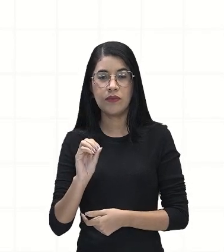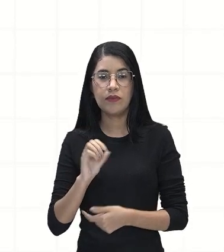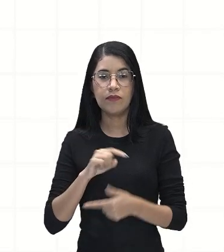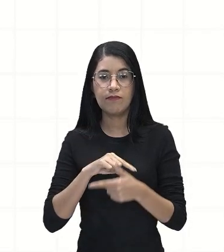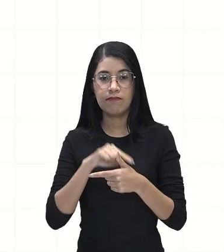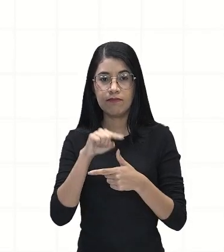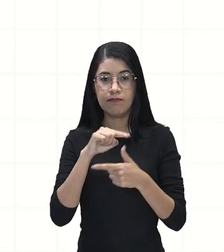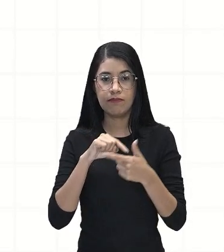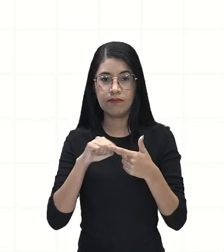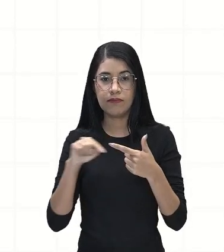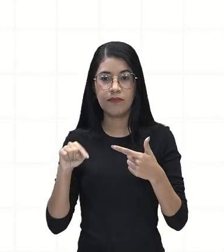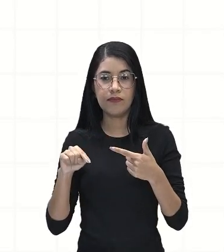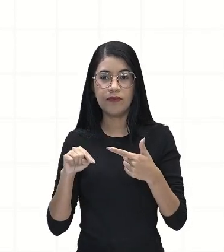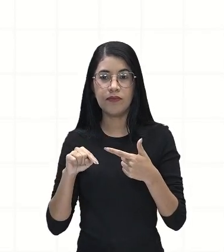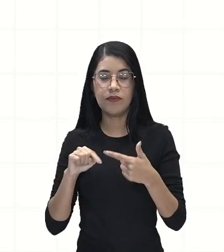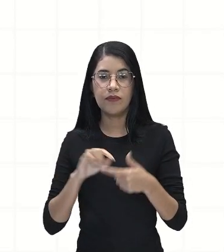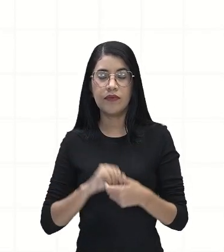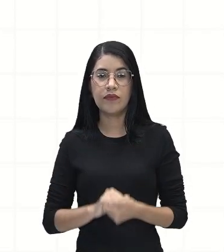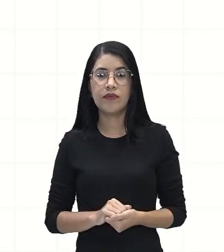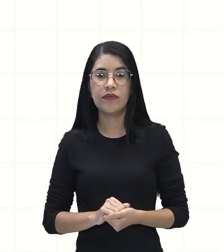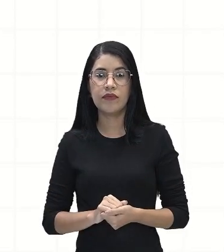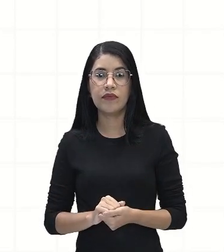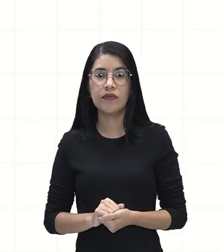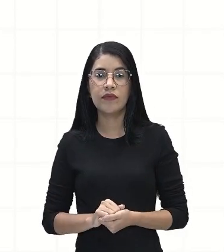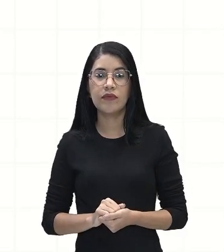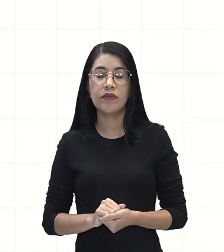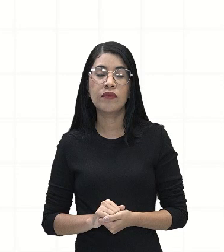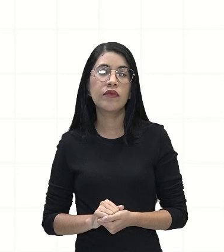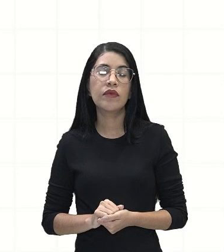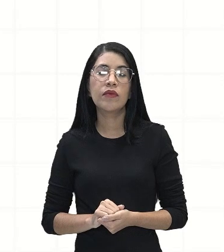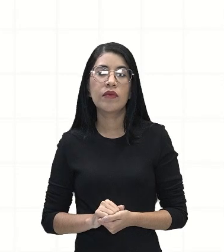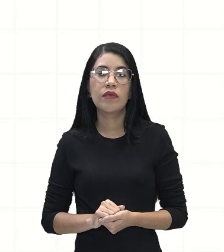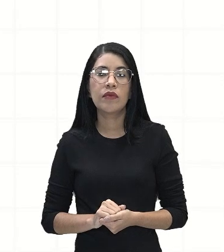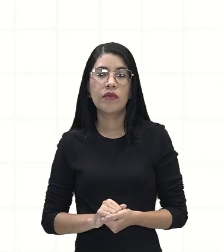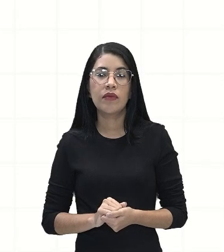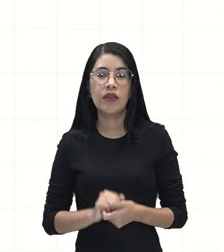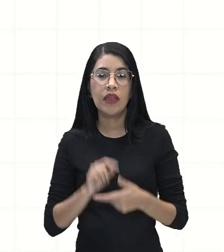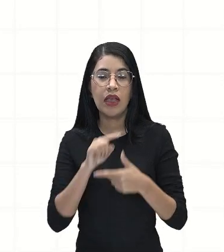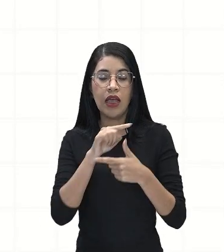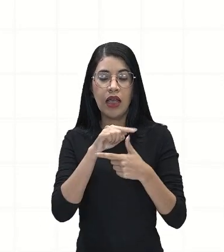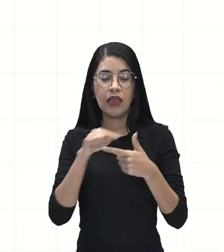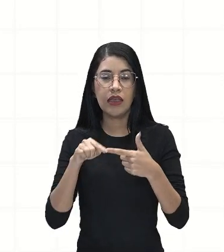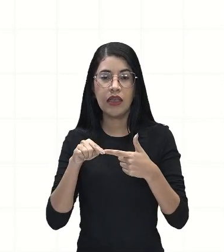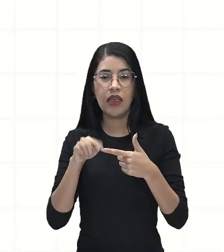6 e 8. E o lado entre A e B vai ser a hipotenusa.